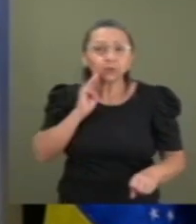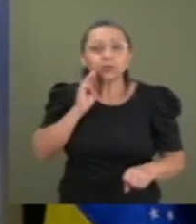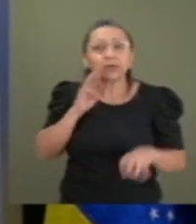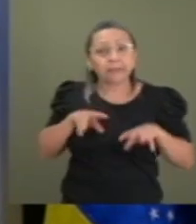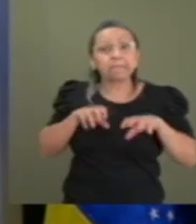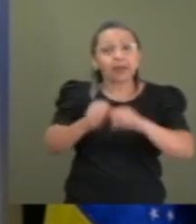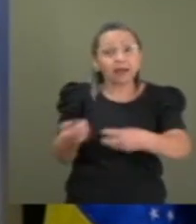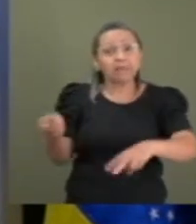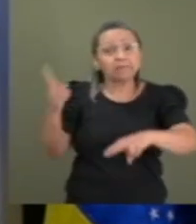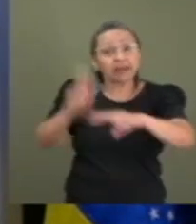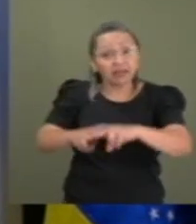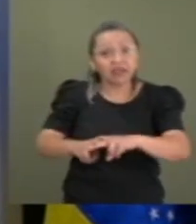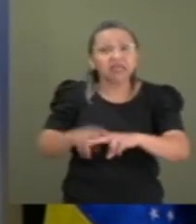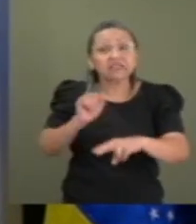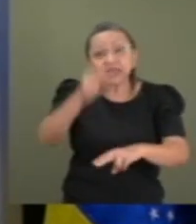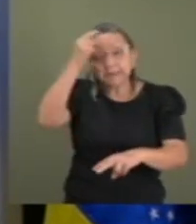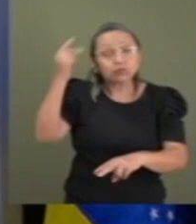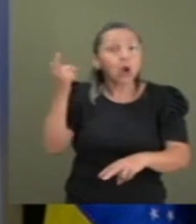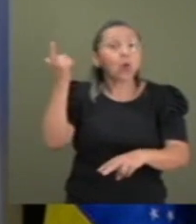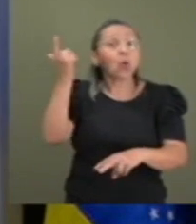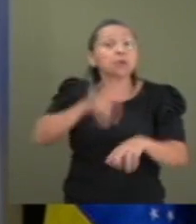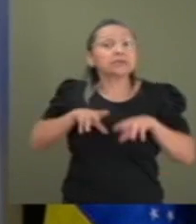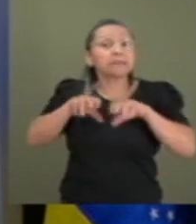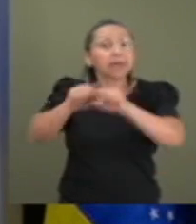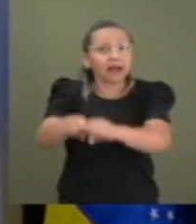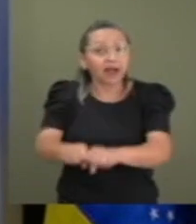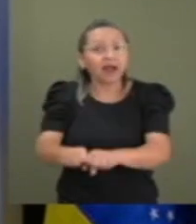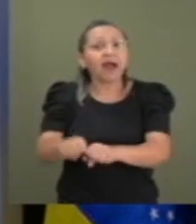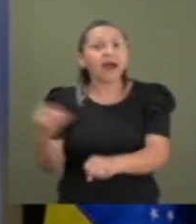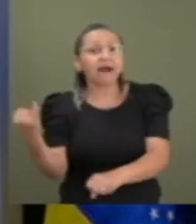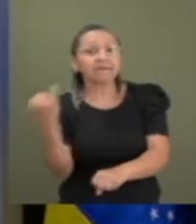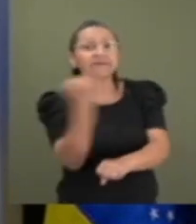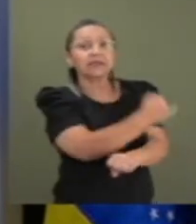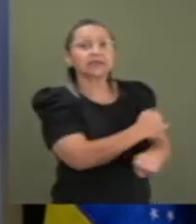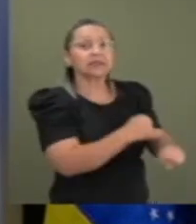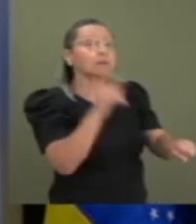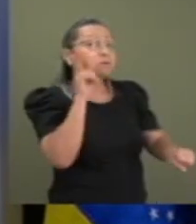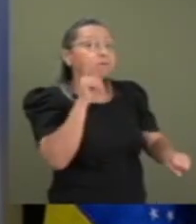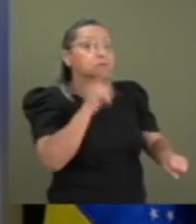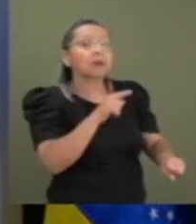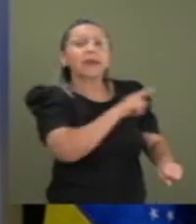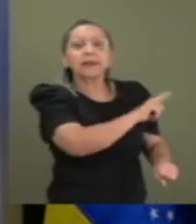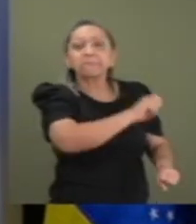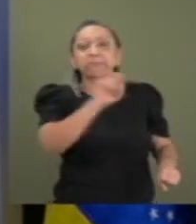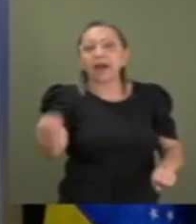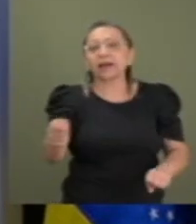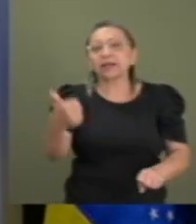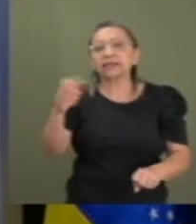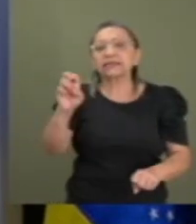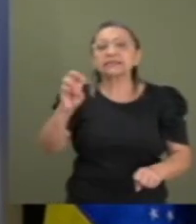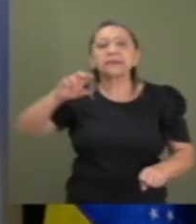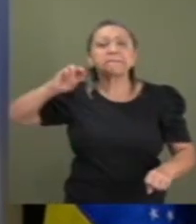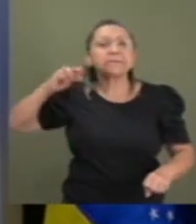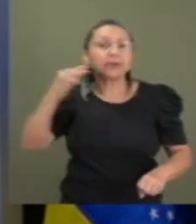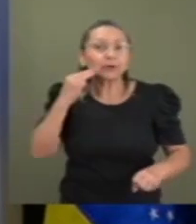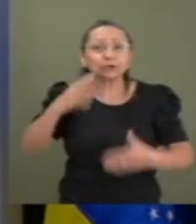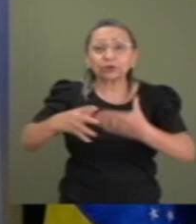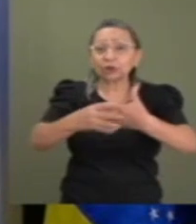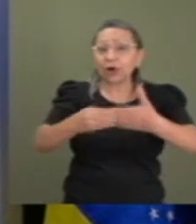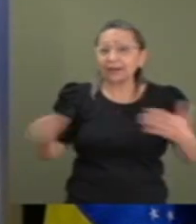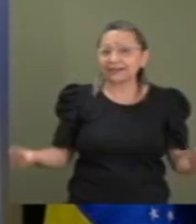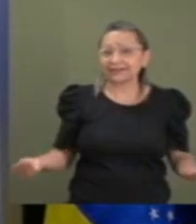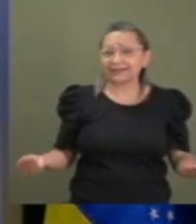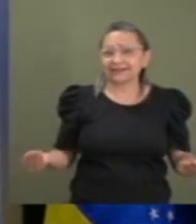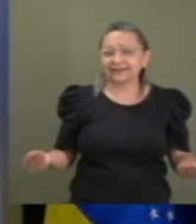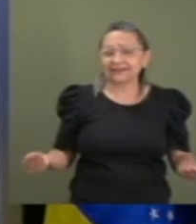absolutamente não coaduna com esse tipo de barbaridade. Nosso povo é honesto, é íntegro, é pacífico. Não aceita que os